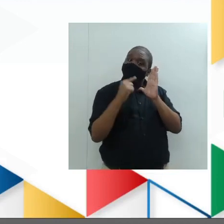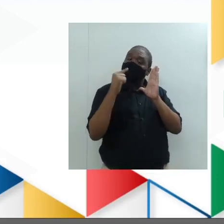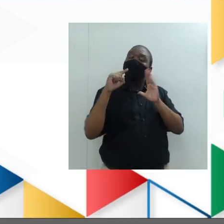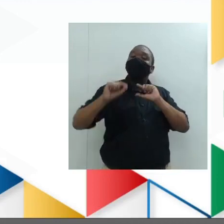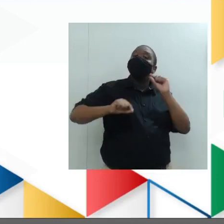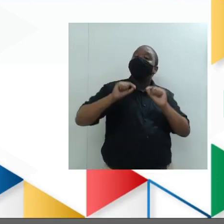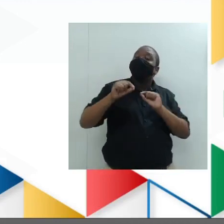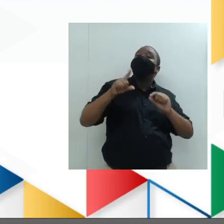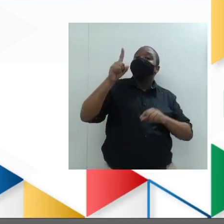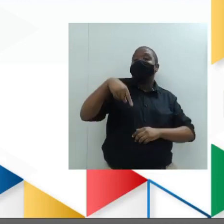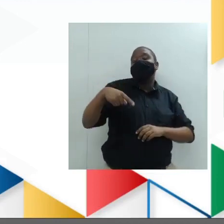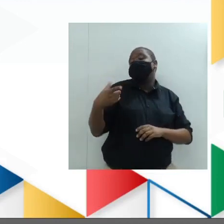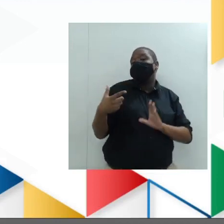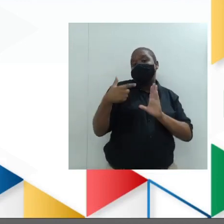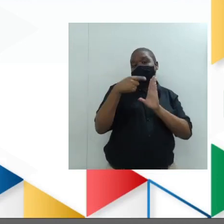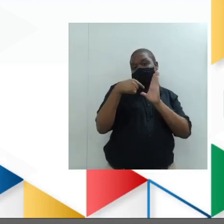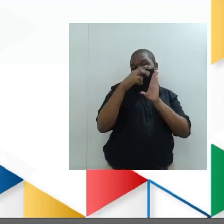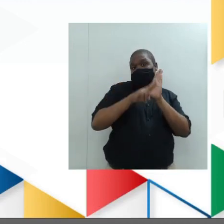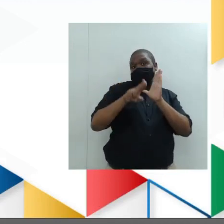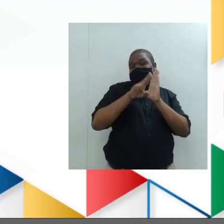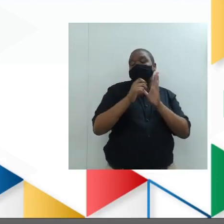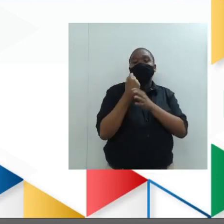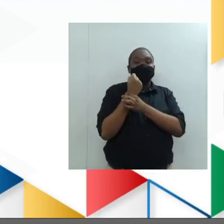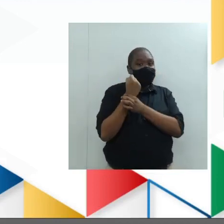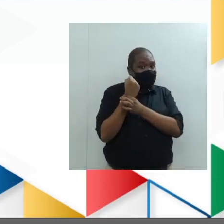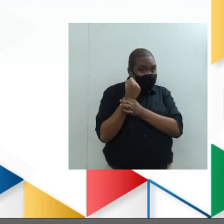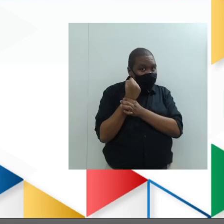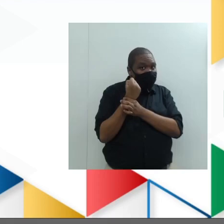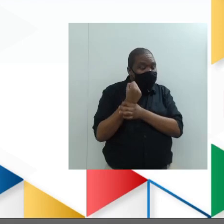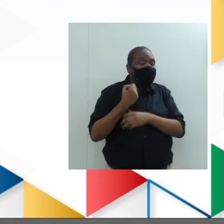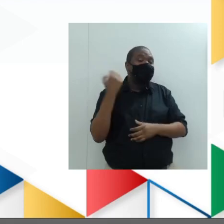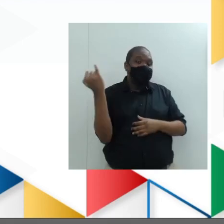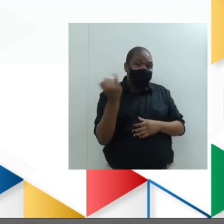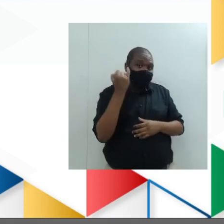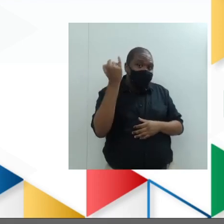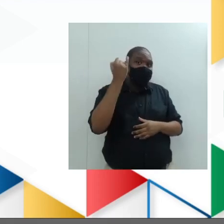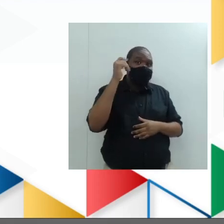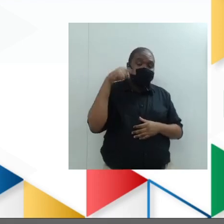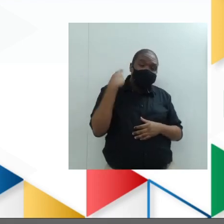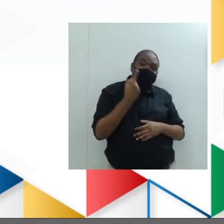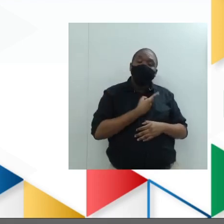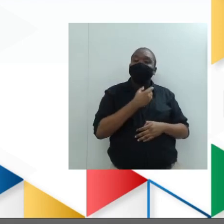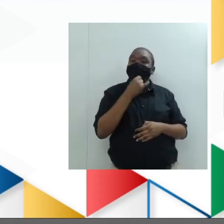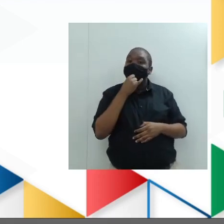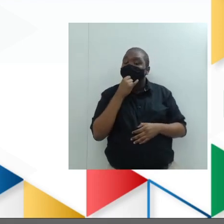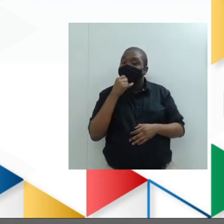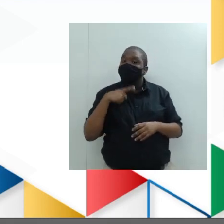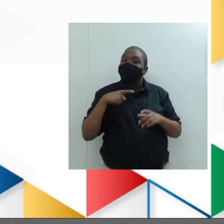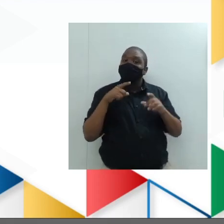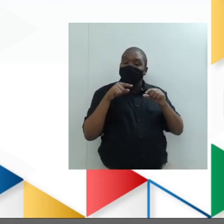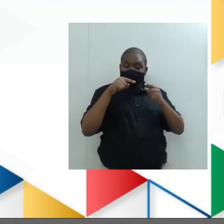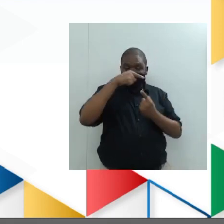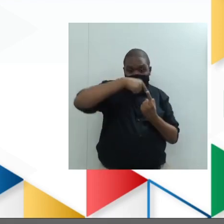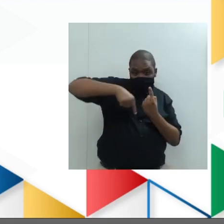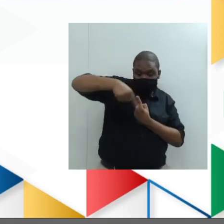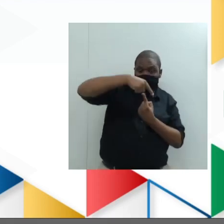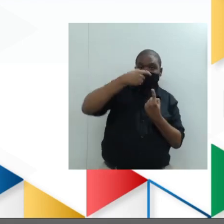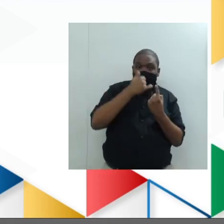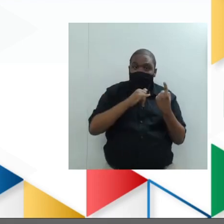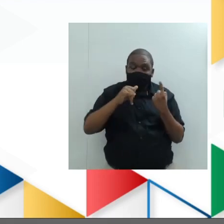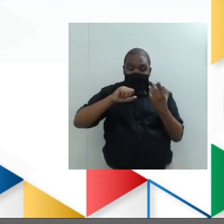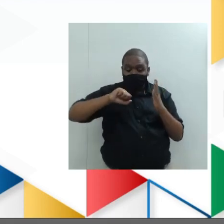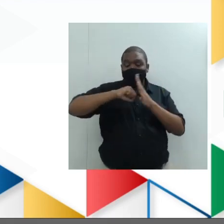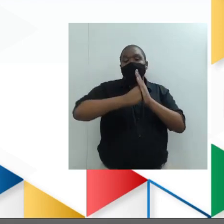são dispositivos de segurança que servem para abrir ou fechar um circuito, podendo